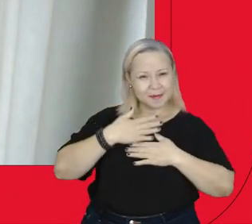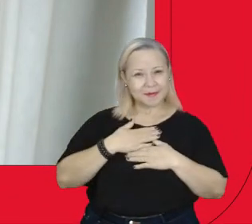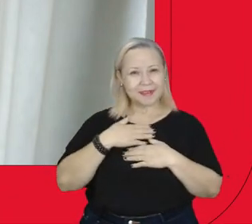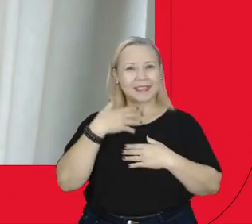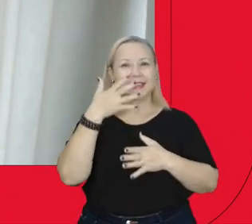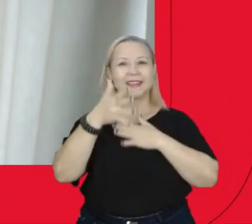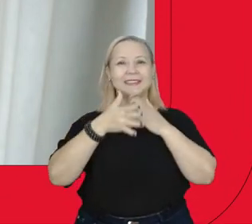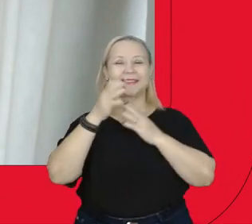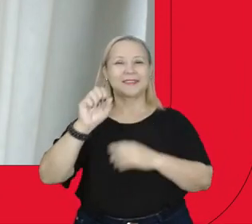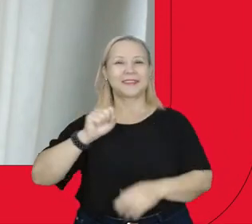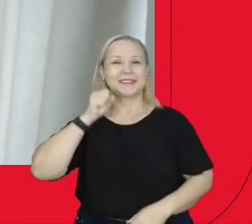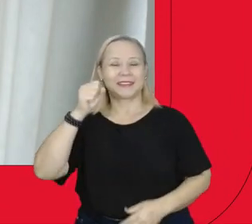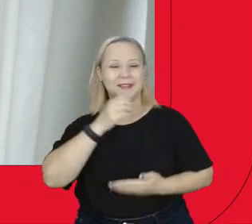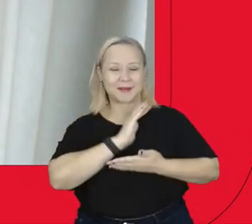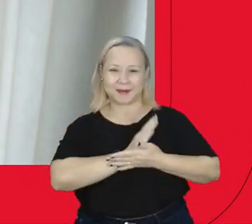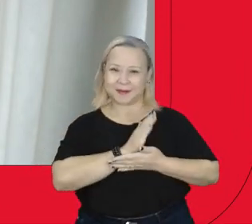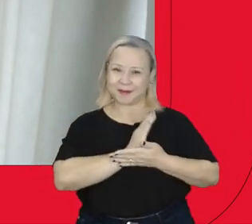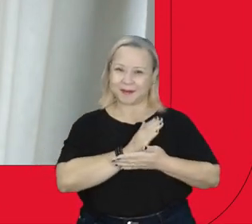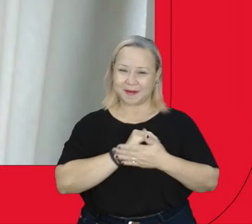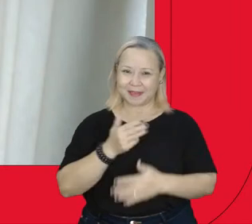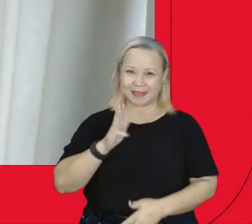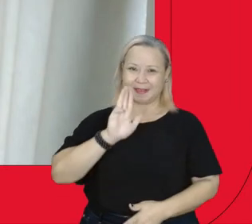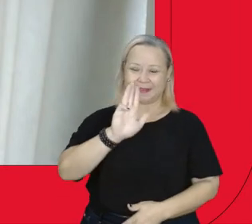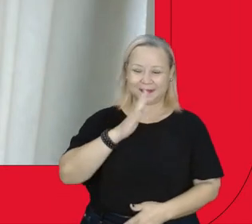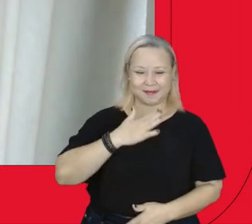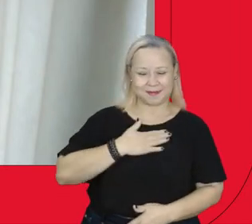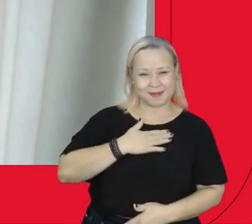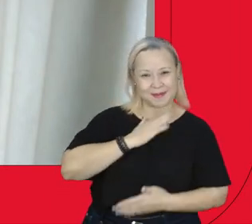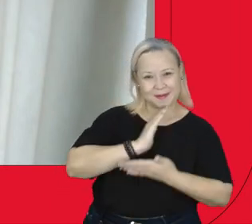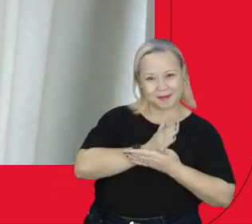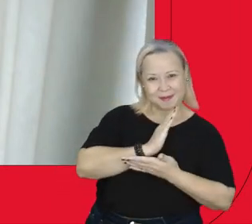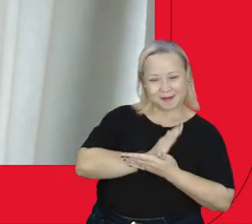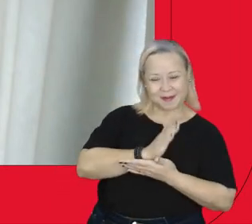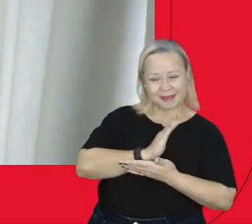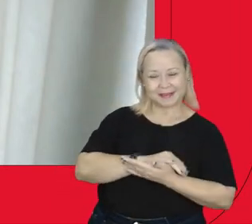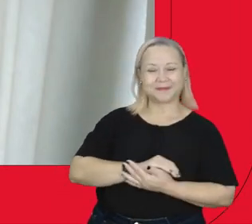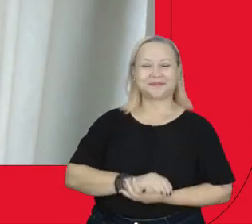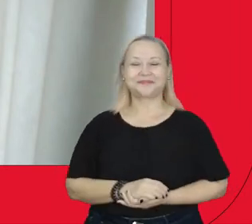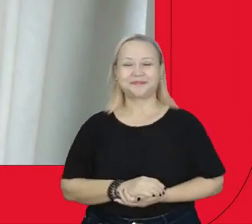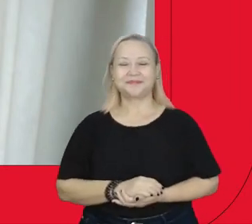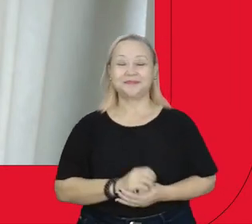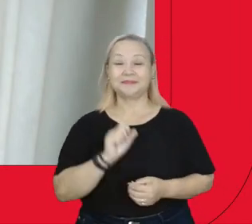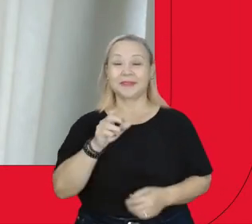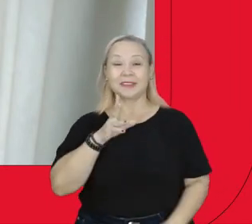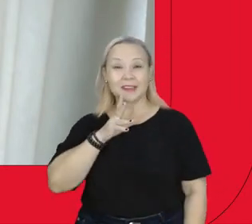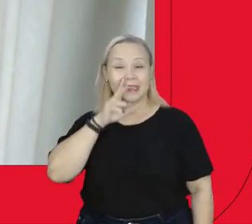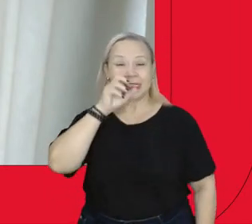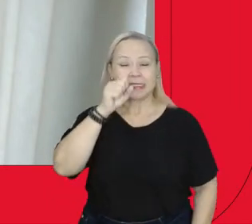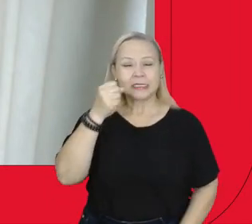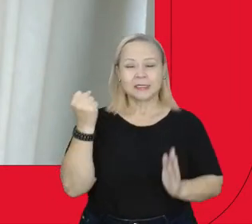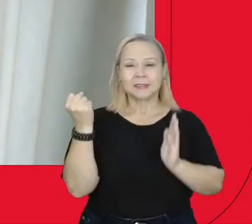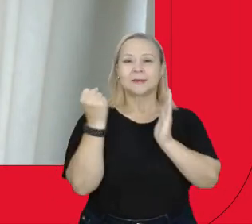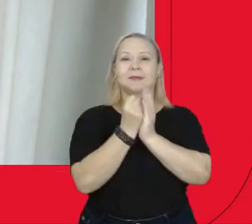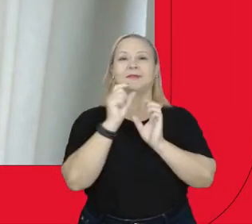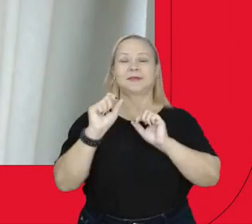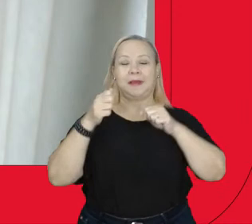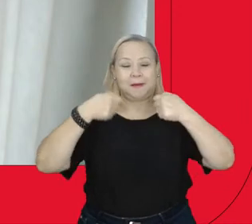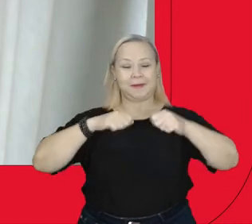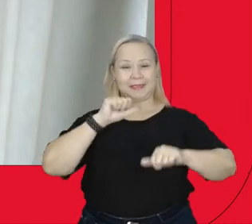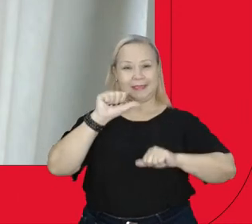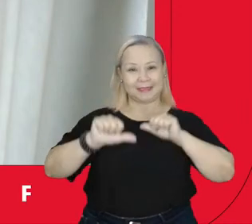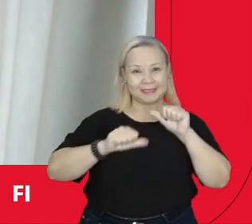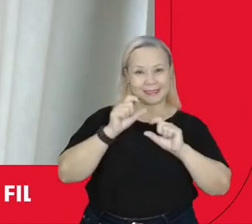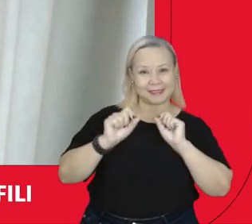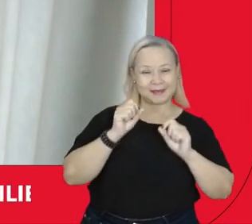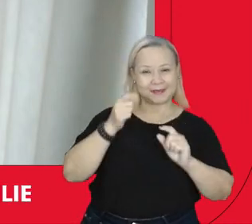era a senadora do coração de Lula, do meu coração, como ele dizia. Essa força simbólica precisa se transformar